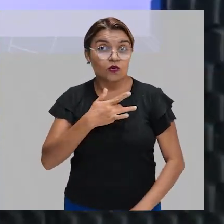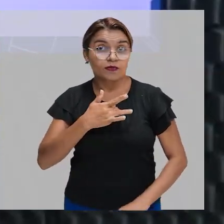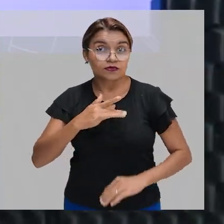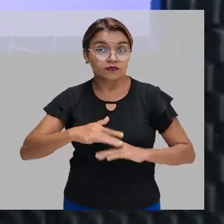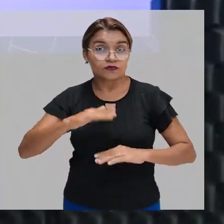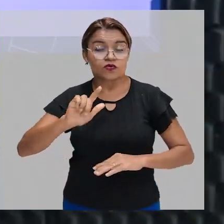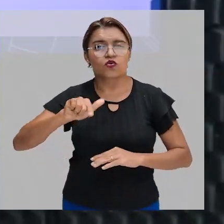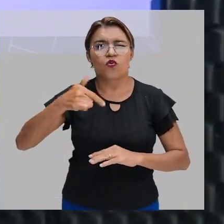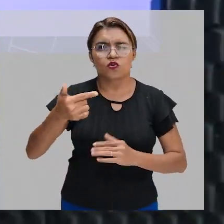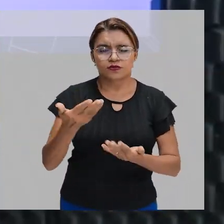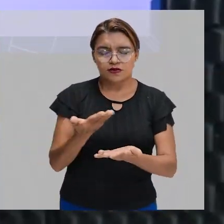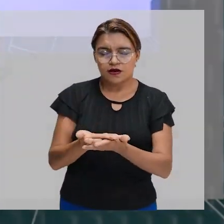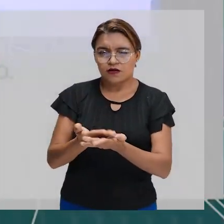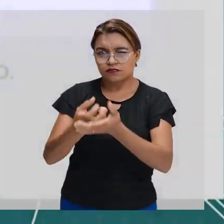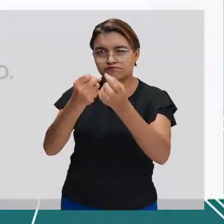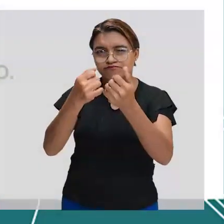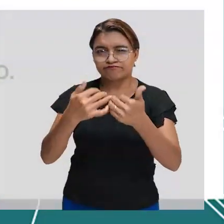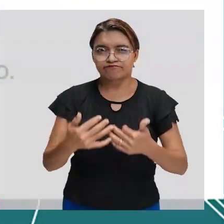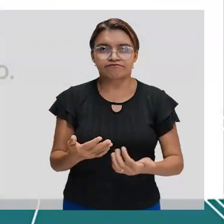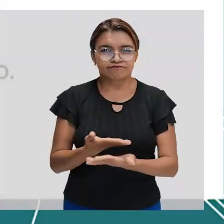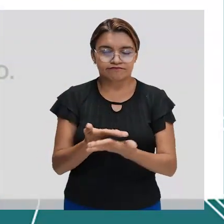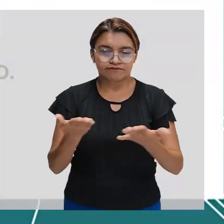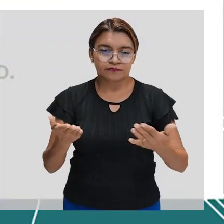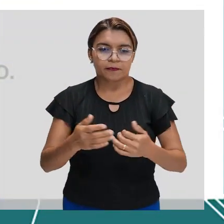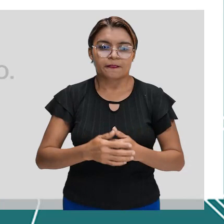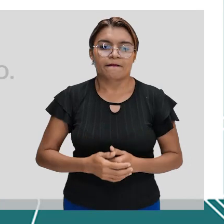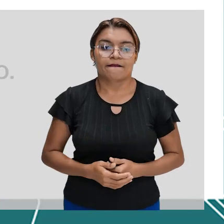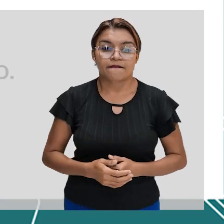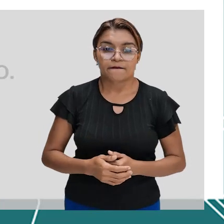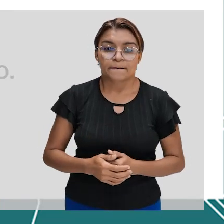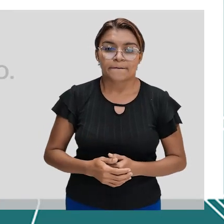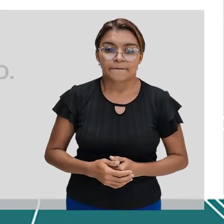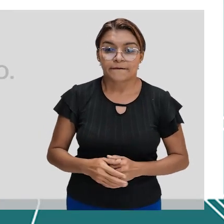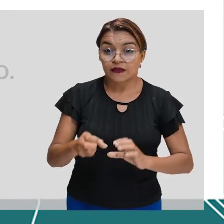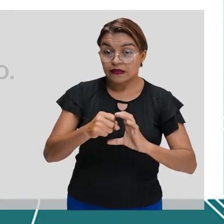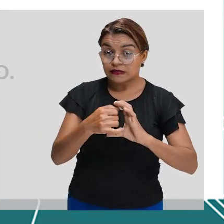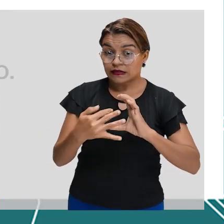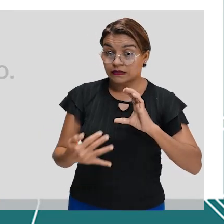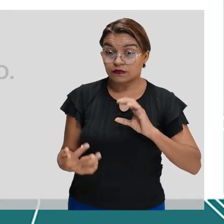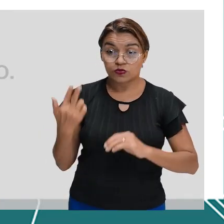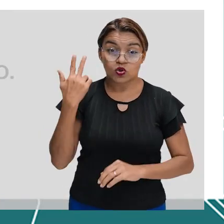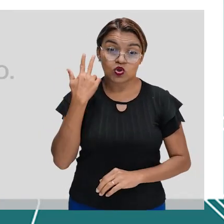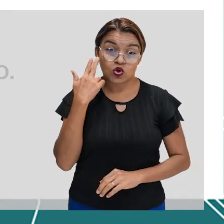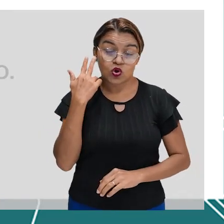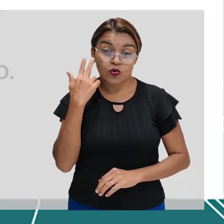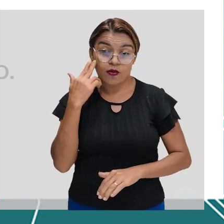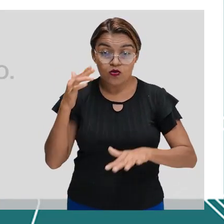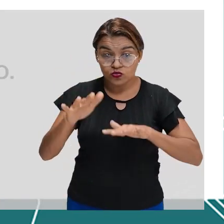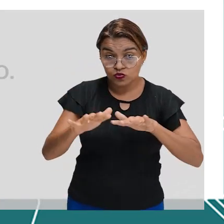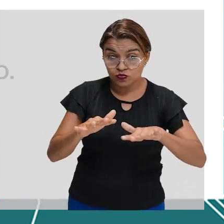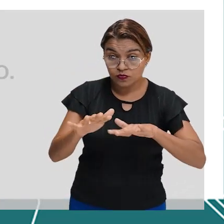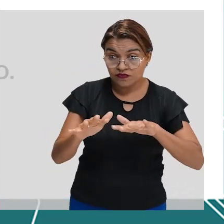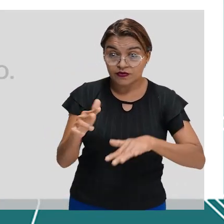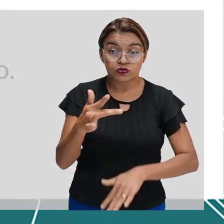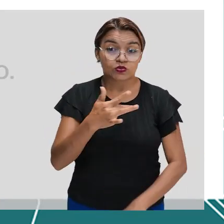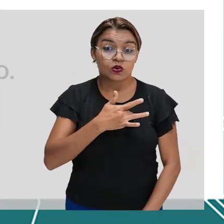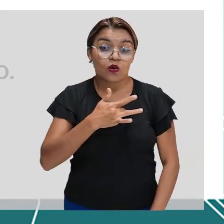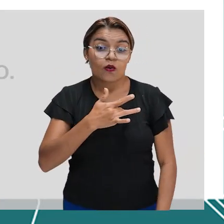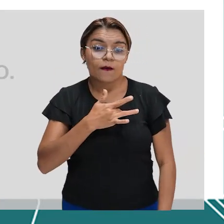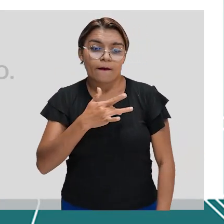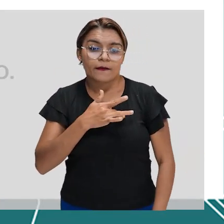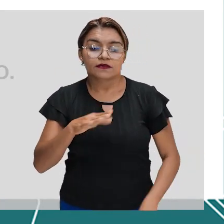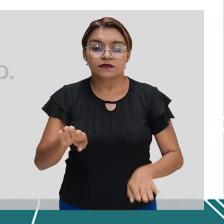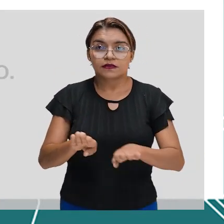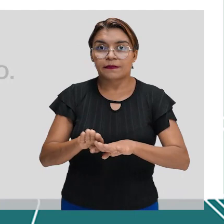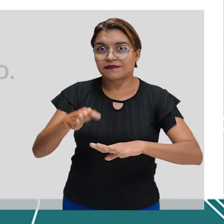próxima aula tá bom são características comuns aos movimentos romântico